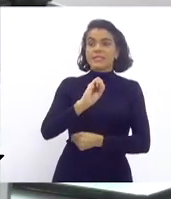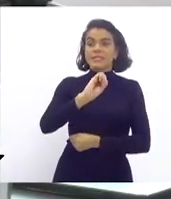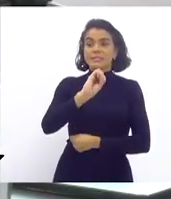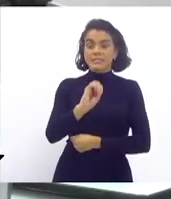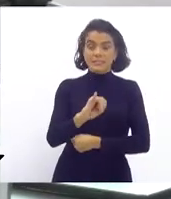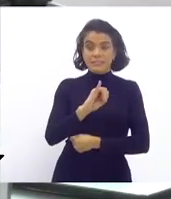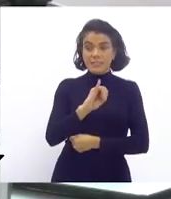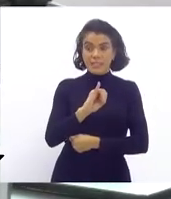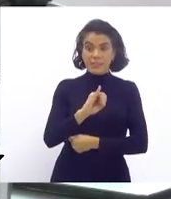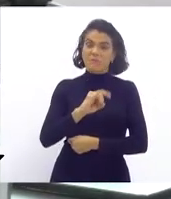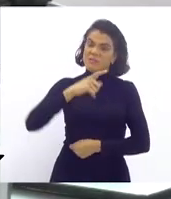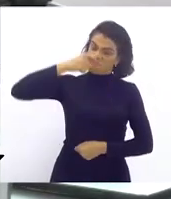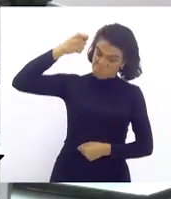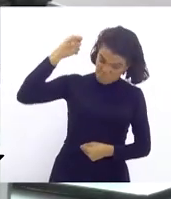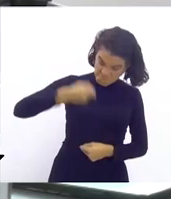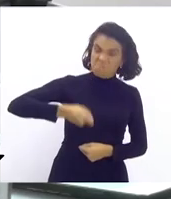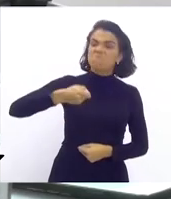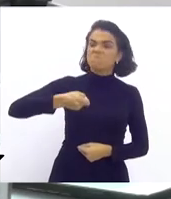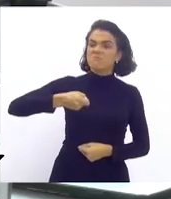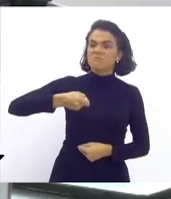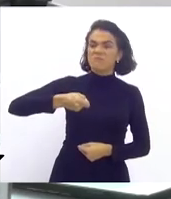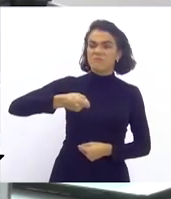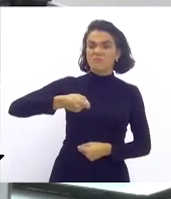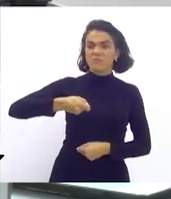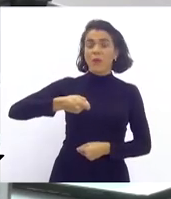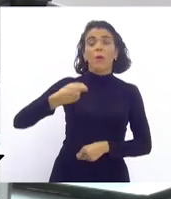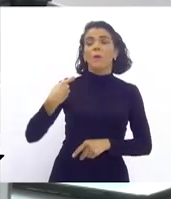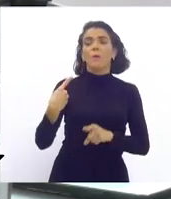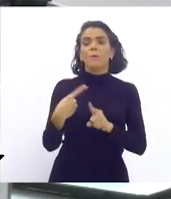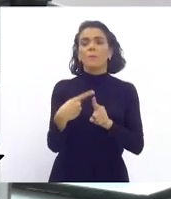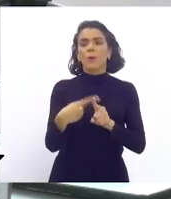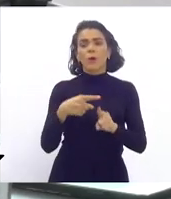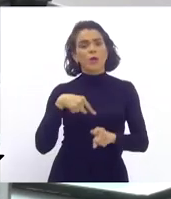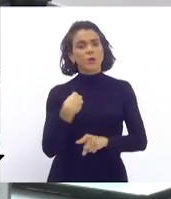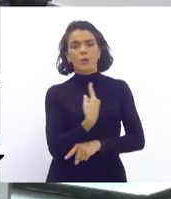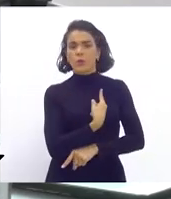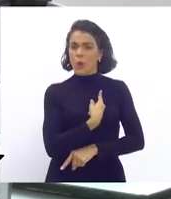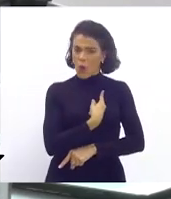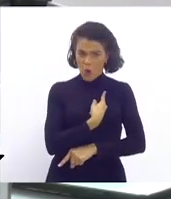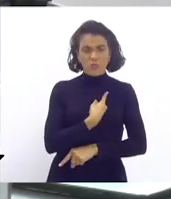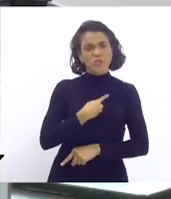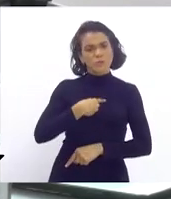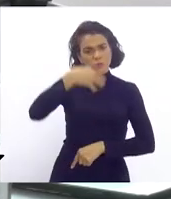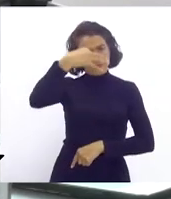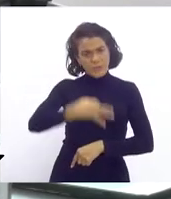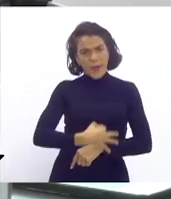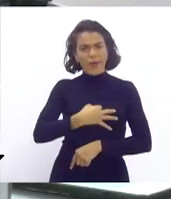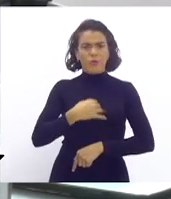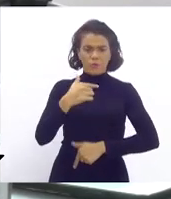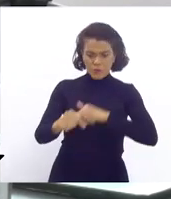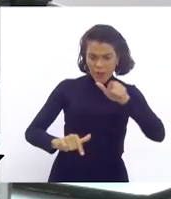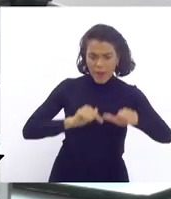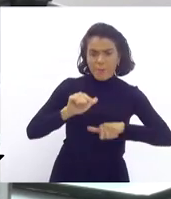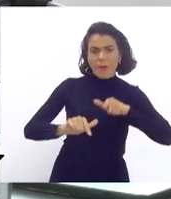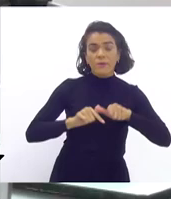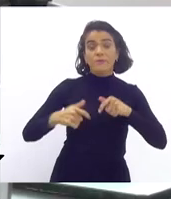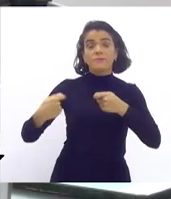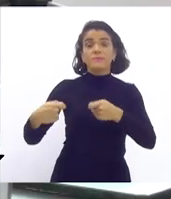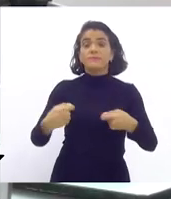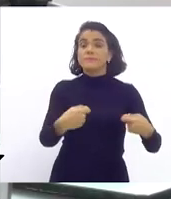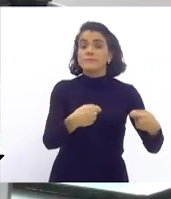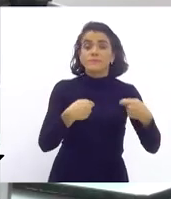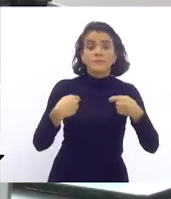para pegar mais pesado pegaremos mais pesado porque nós estamos na nossa prorrogativa e precisamos